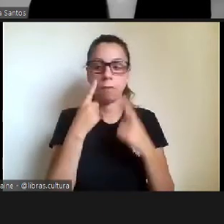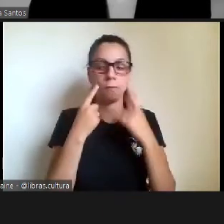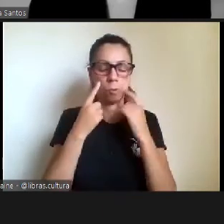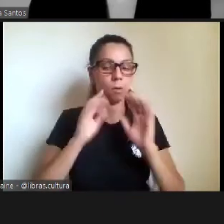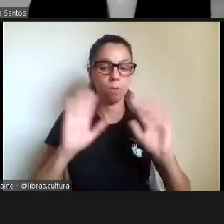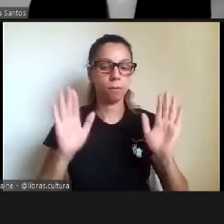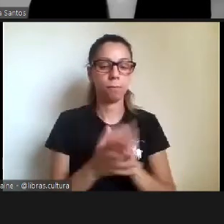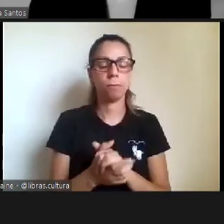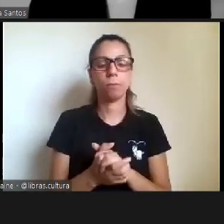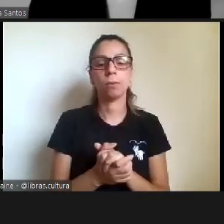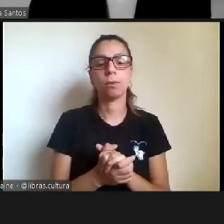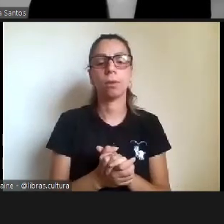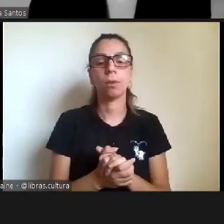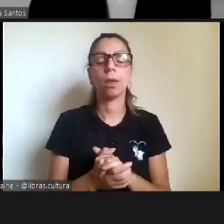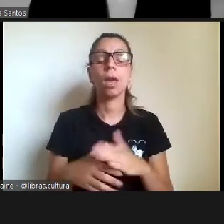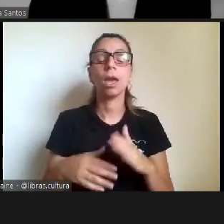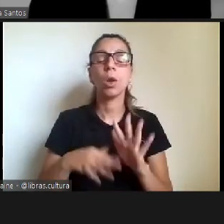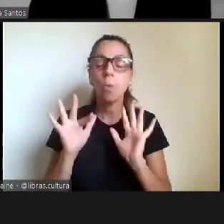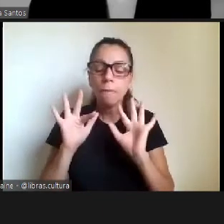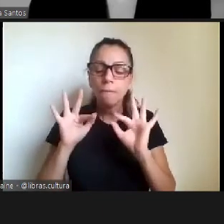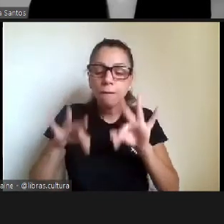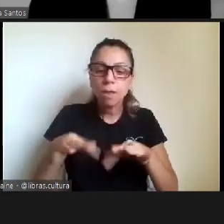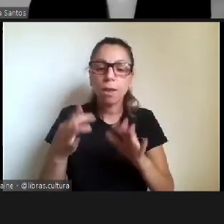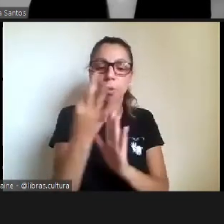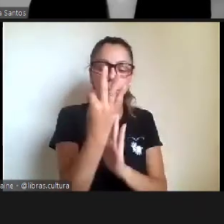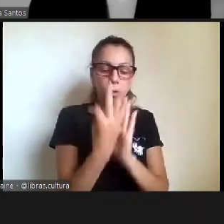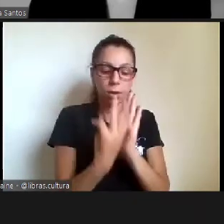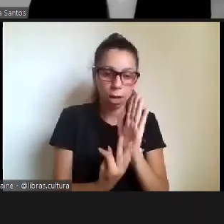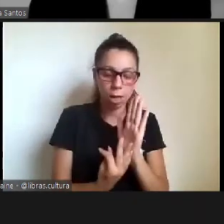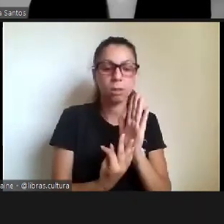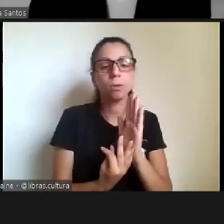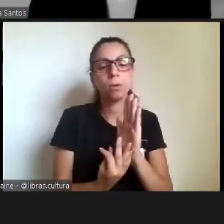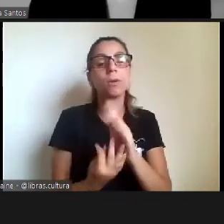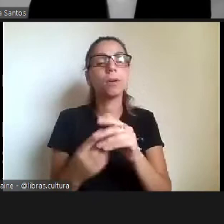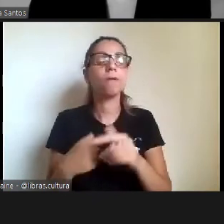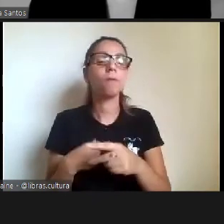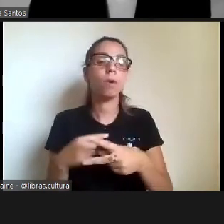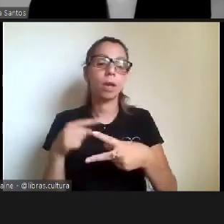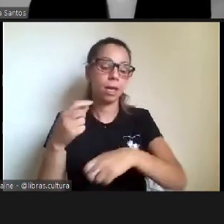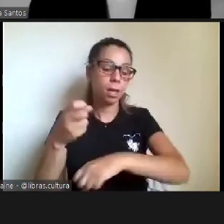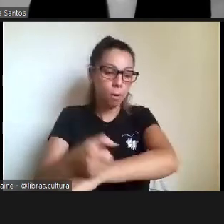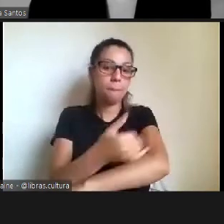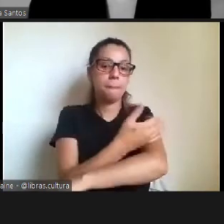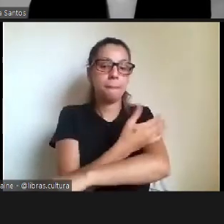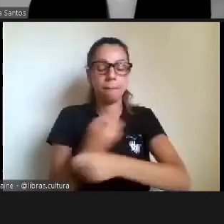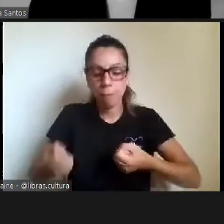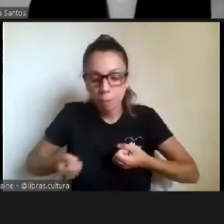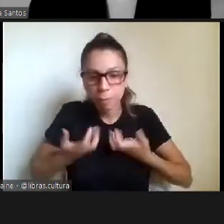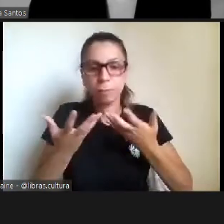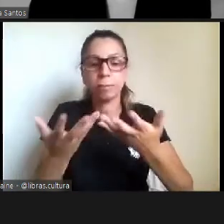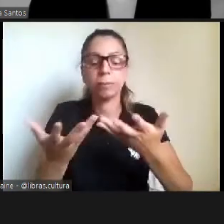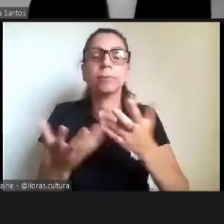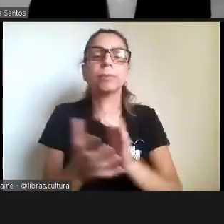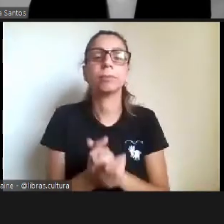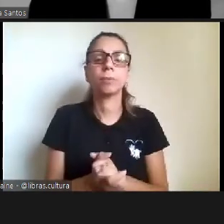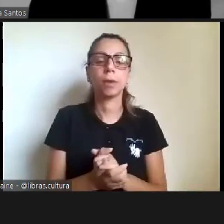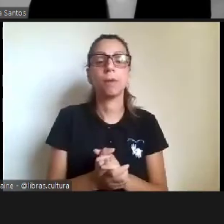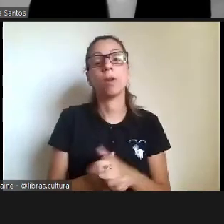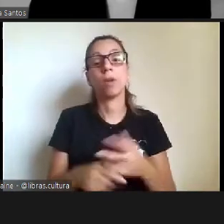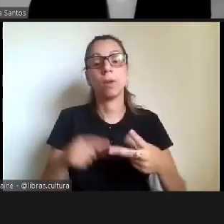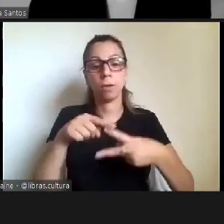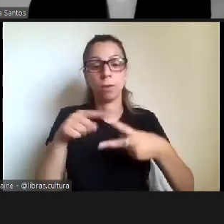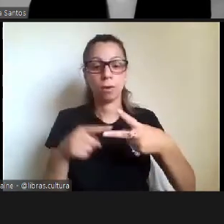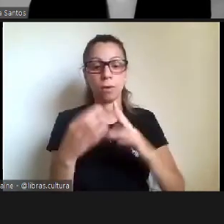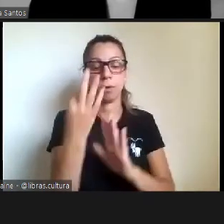texto que eu ia chorar por conta do... Porque era uma homenagem. Eu escrevi esse texto em 2 dias, quando, em janeiro, eu soube a